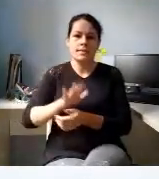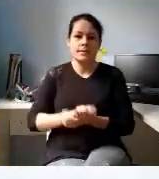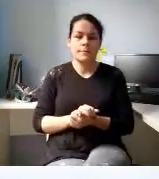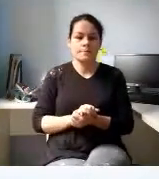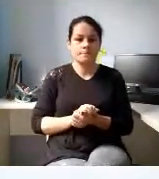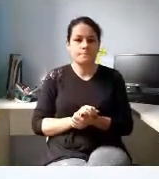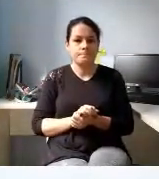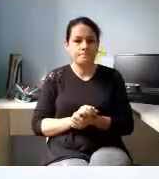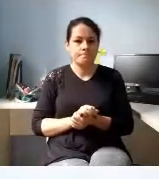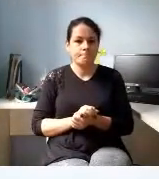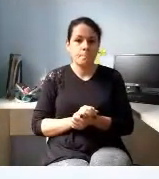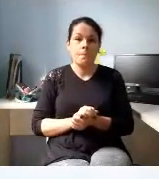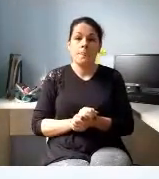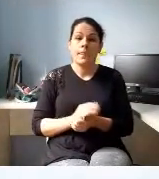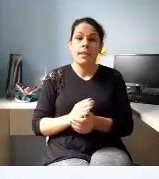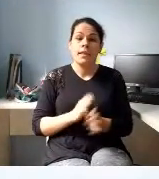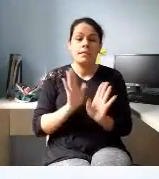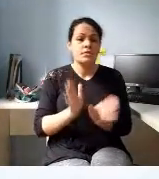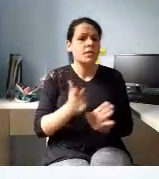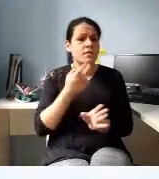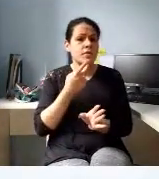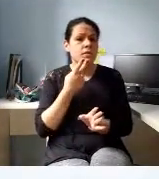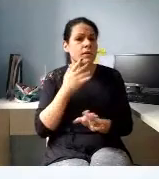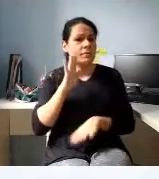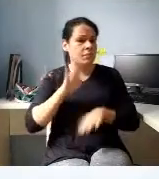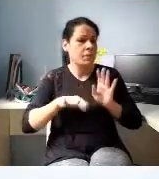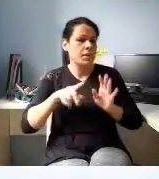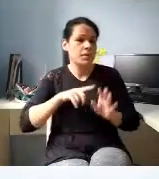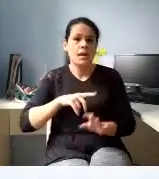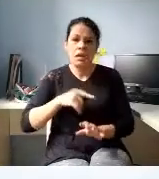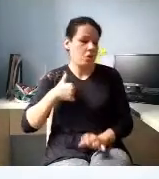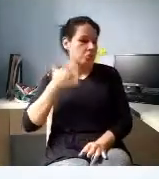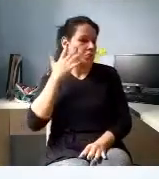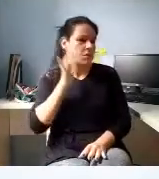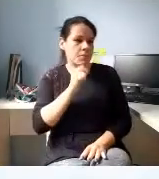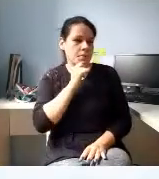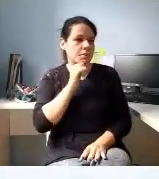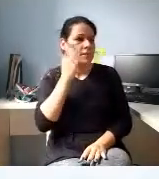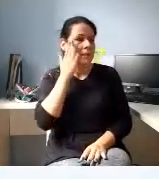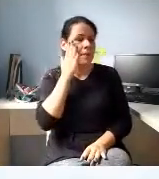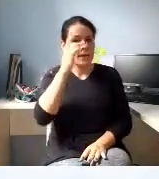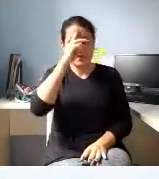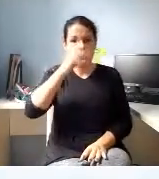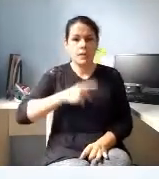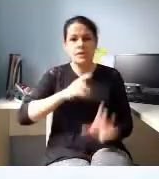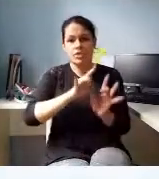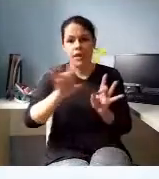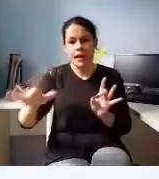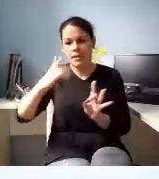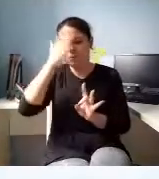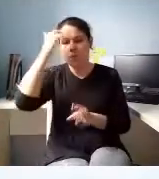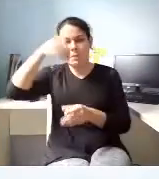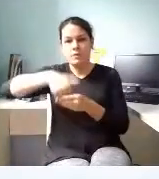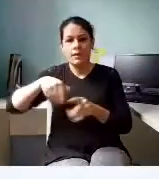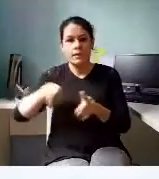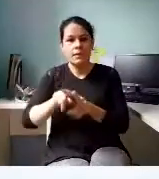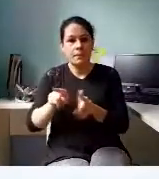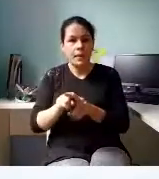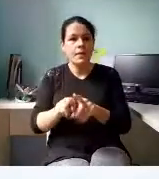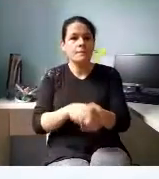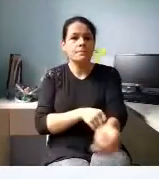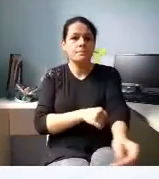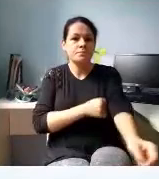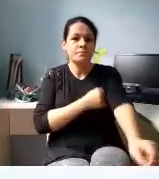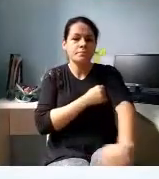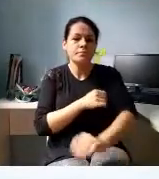com essa independência que você colocou, até que uma informação que eu não tinha aqui, por exemplo, e que com certeza os nossos trabalhadores também não, a gente estava